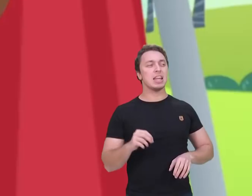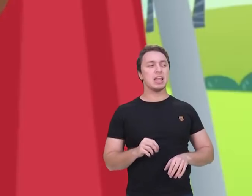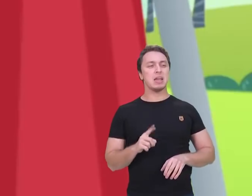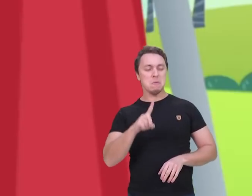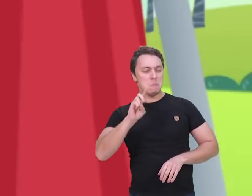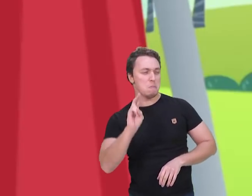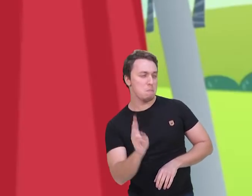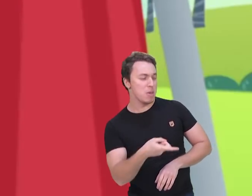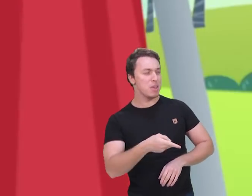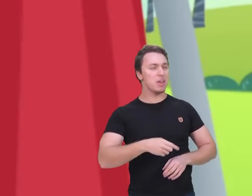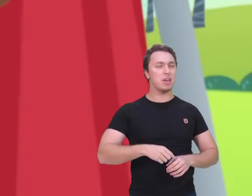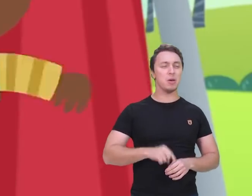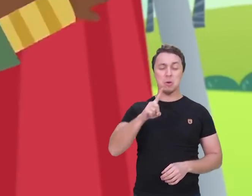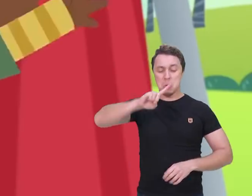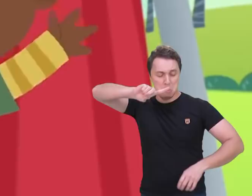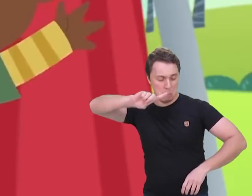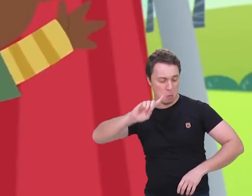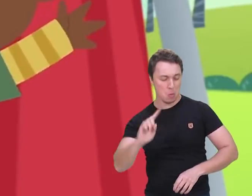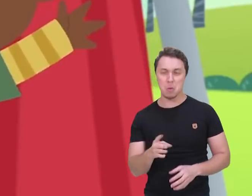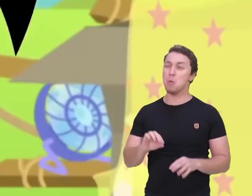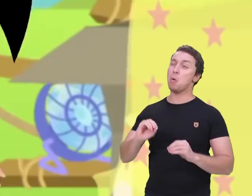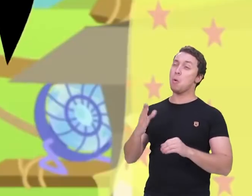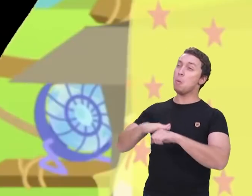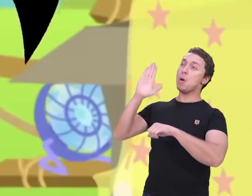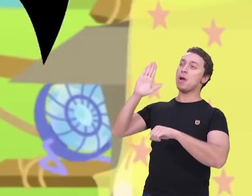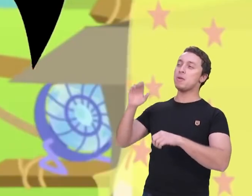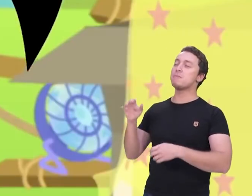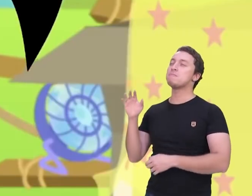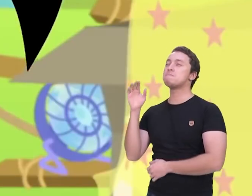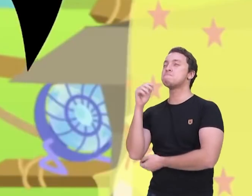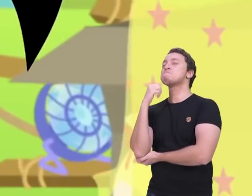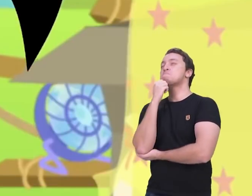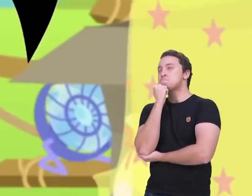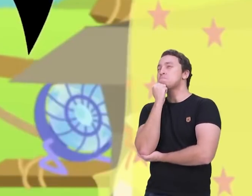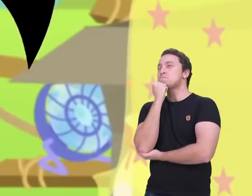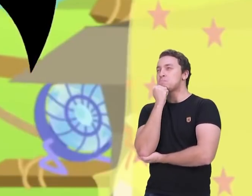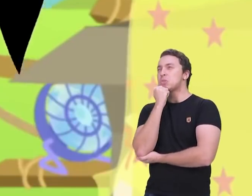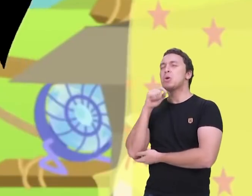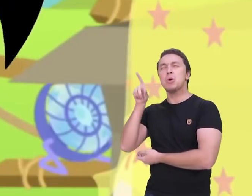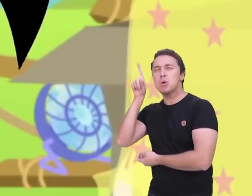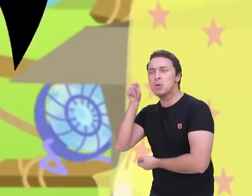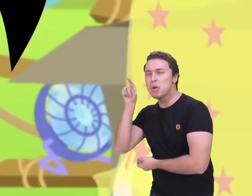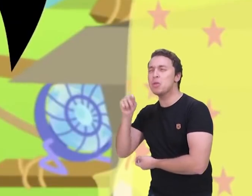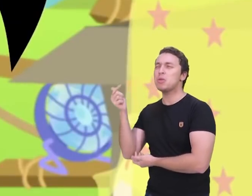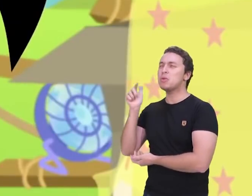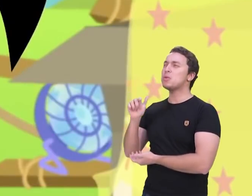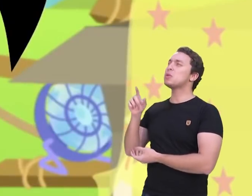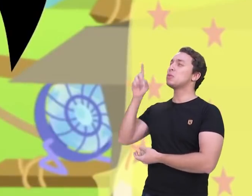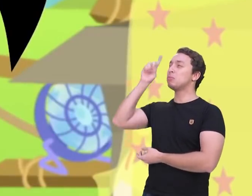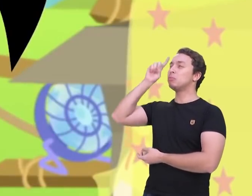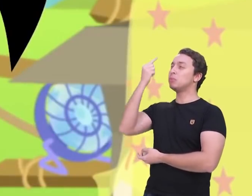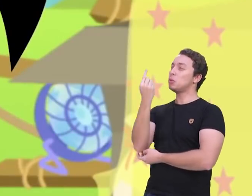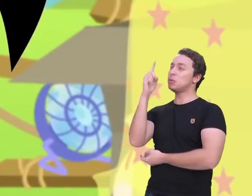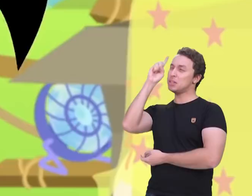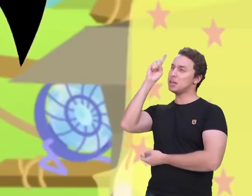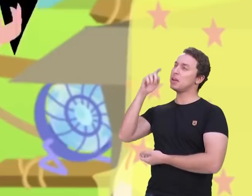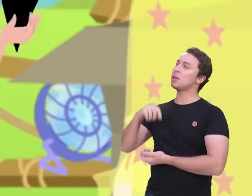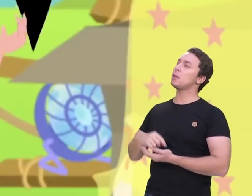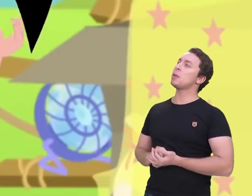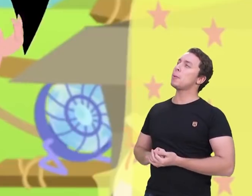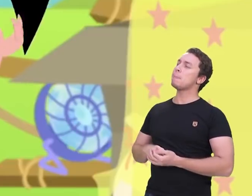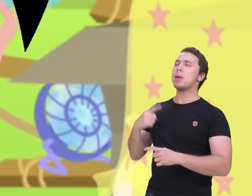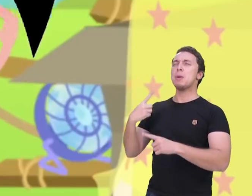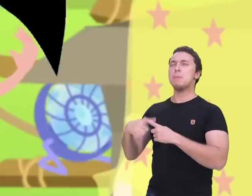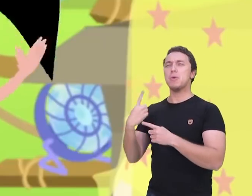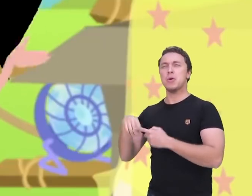mil! Um milhão? Ou será que mais? Muito curioso! Quantas vezes a gente pisca em um dia? Por